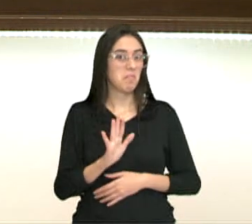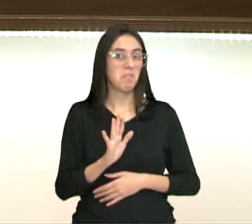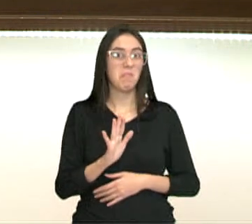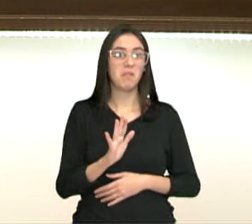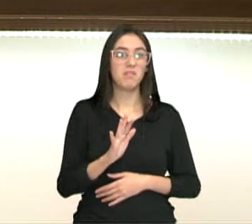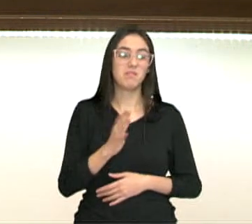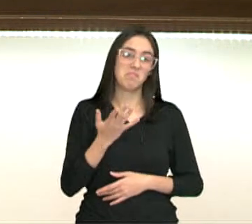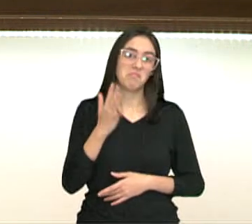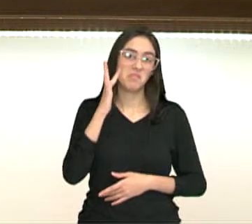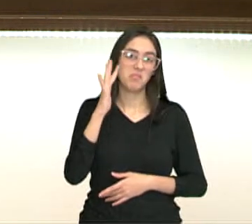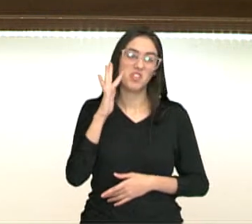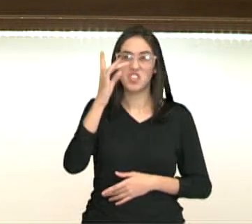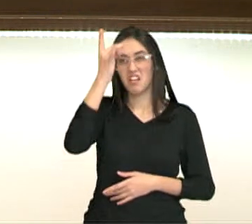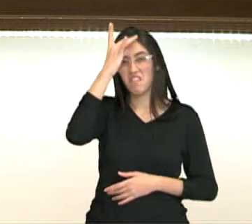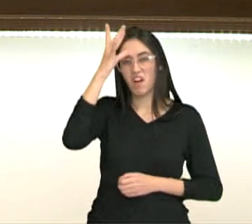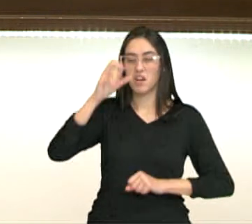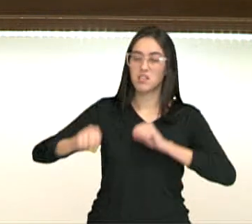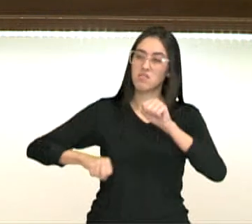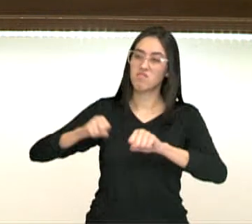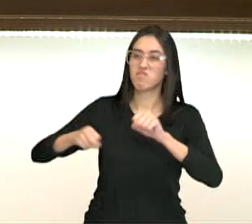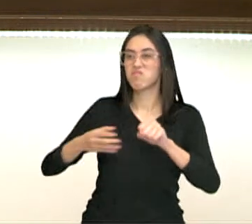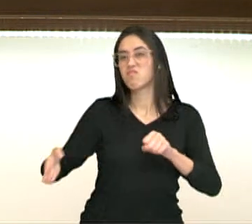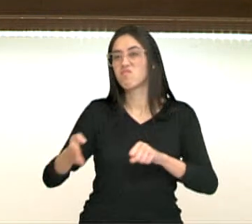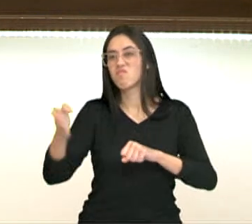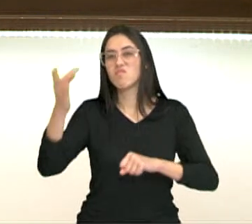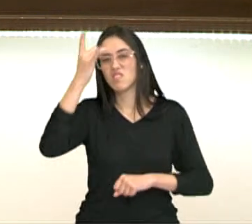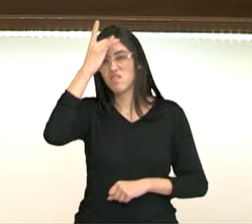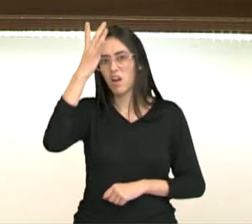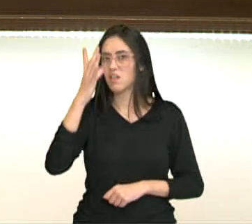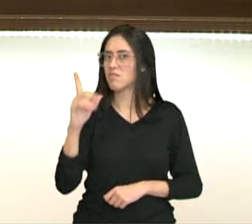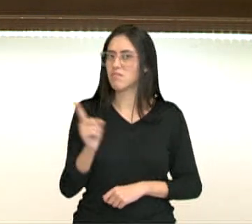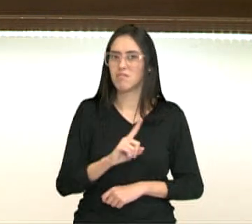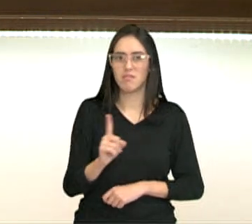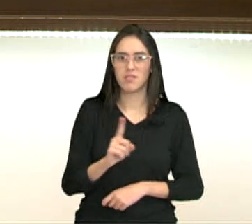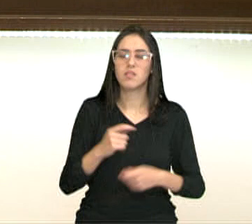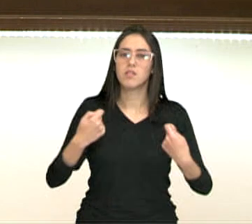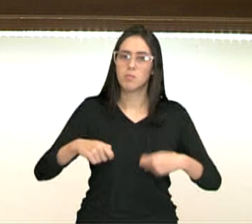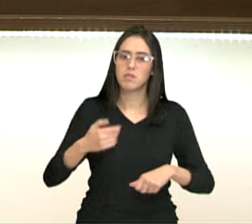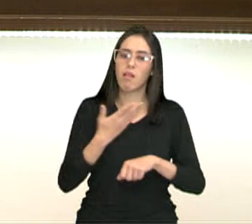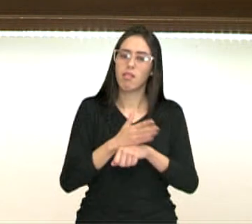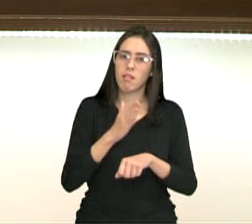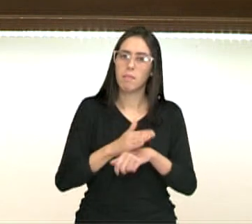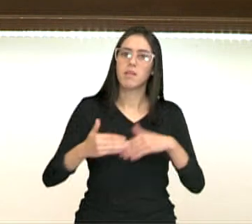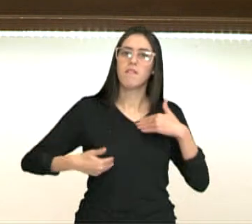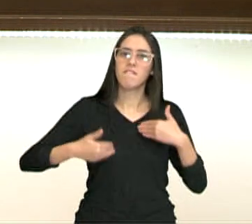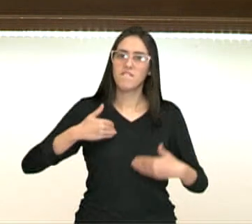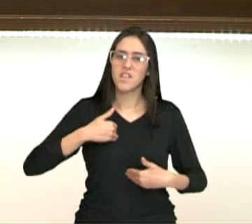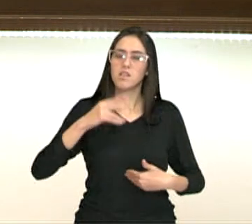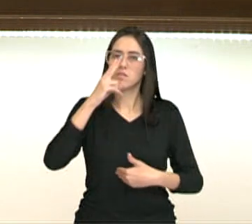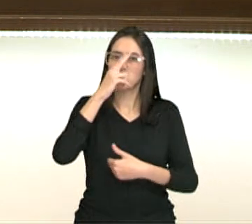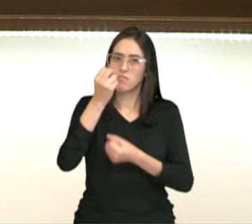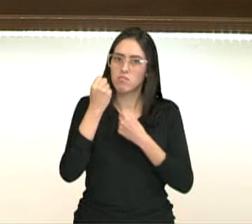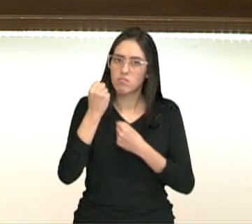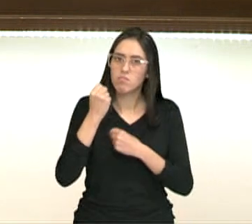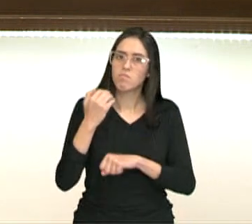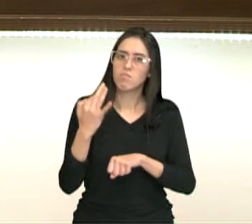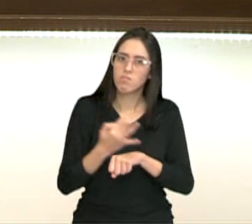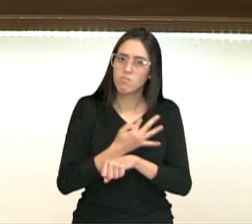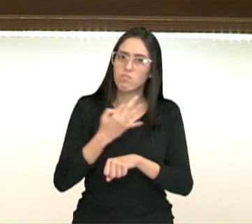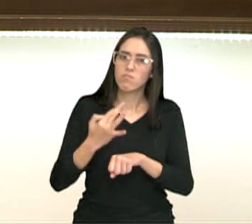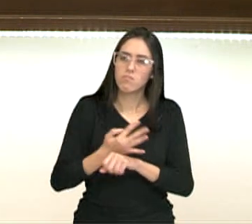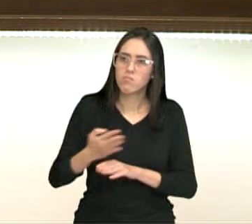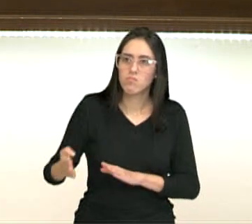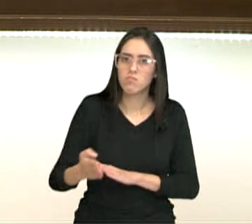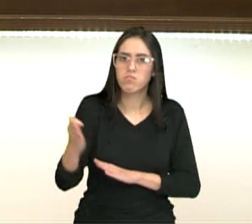bicicleta e começar, mas não. Além de tudo, claro, o treinamento físico, a resistência física que a pessoa tem que ter